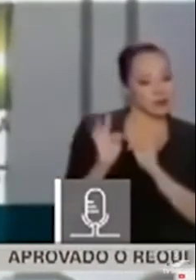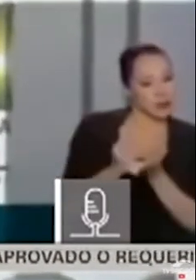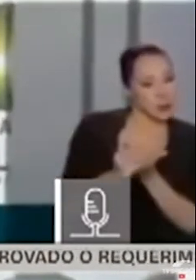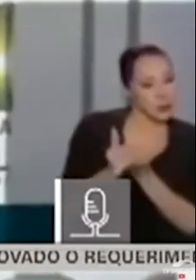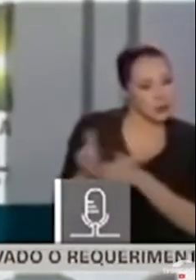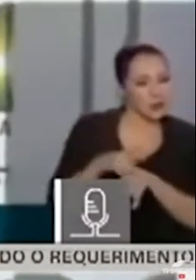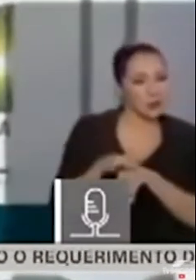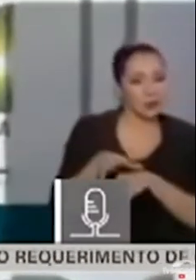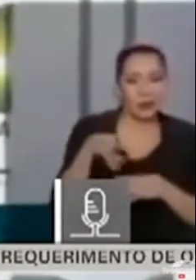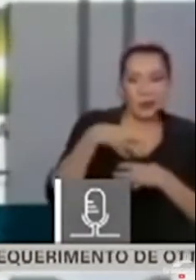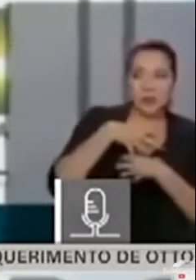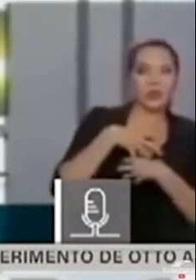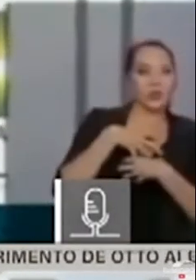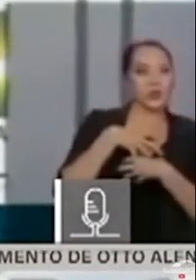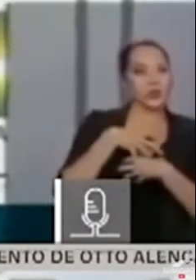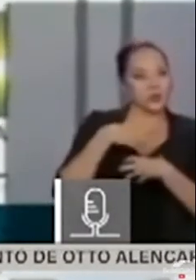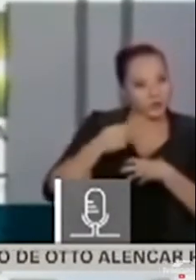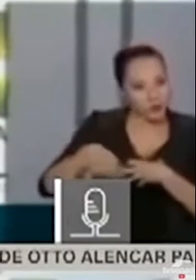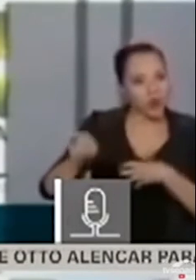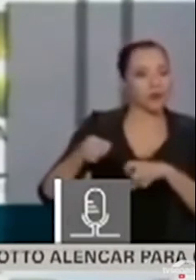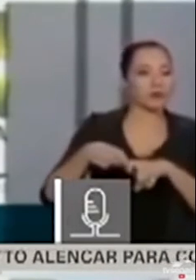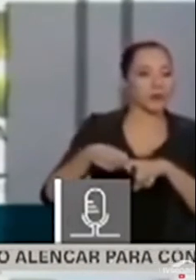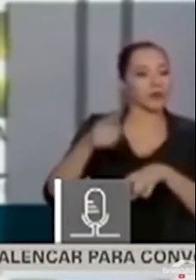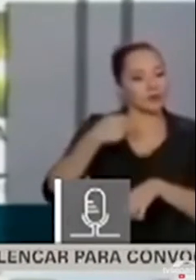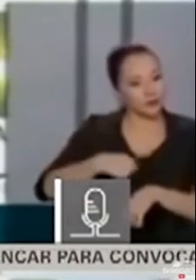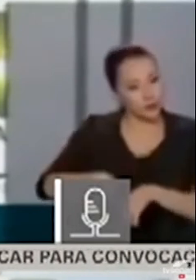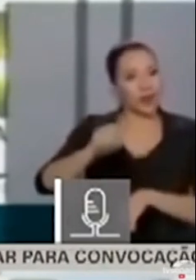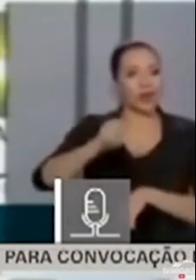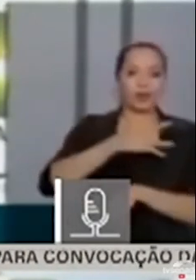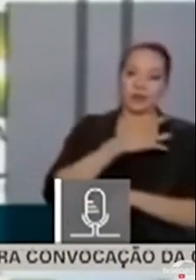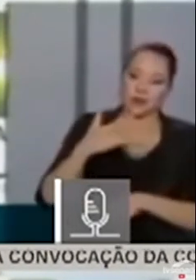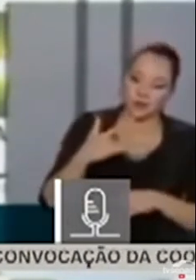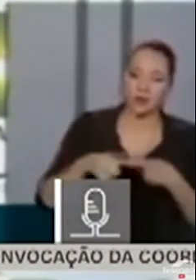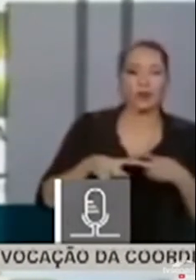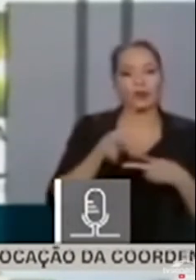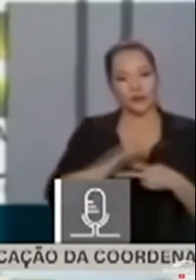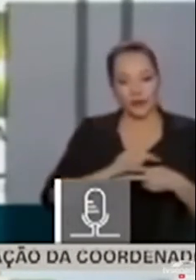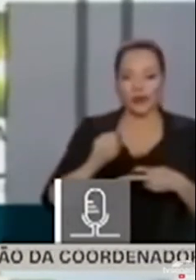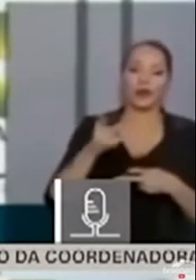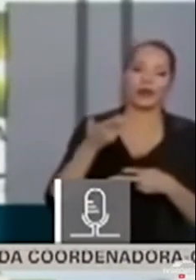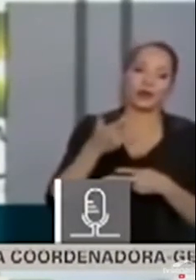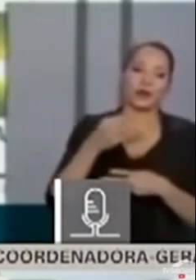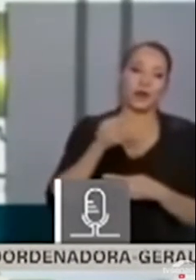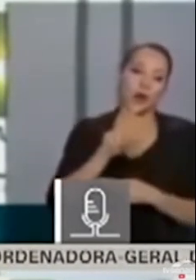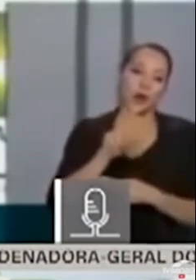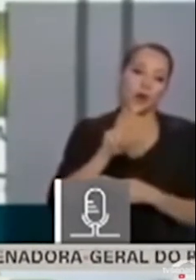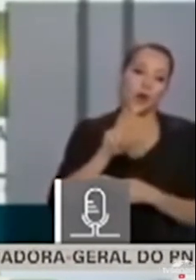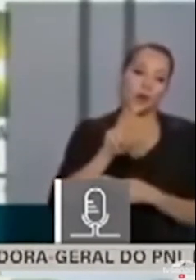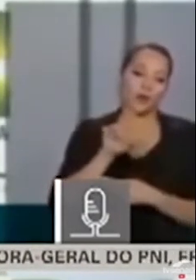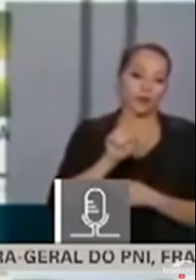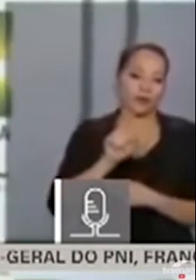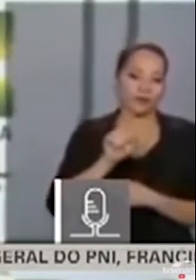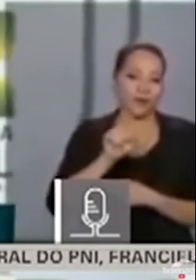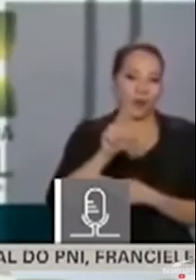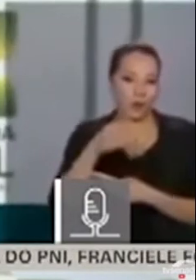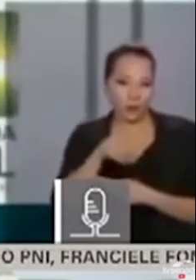Ao sentir o sintoma, procure o médico, vá ao posto de saúde, vá à rede de atenção à saúde e o médico vai realizar